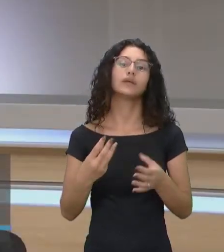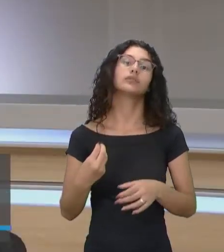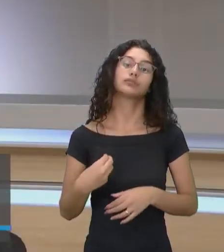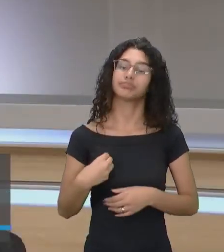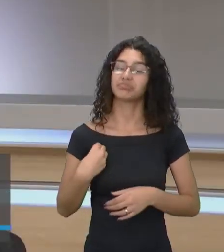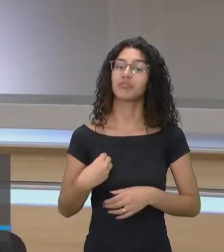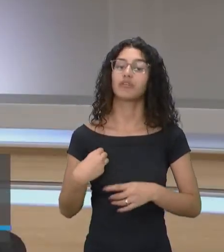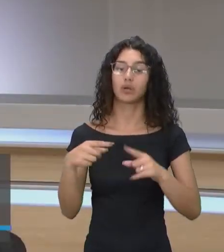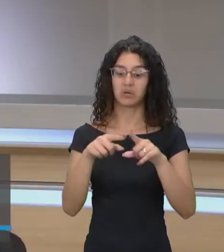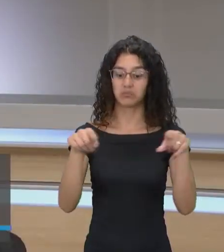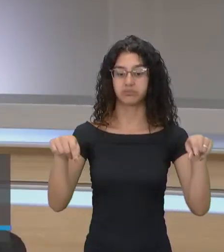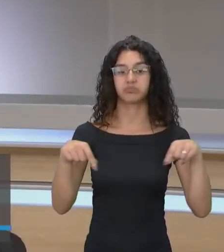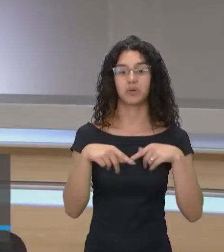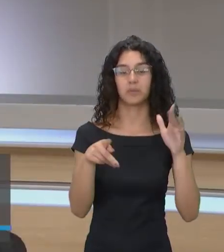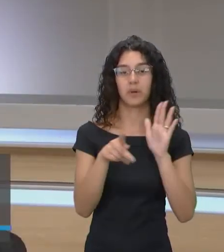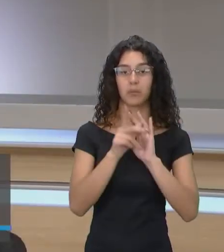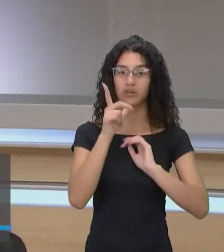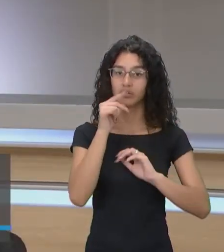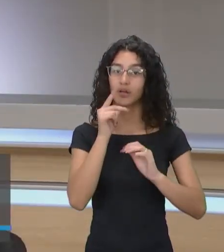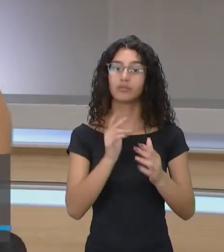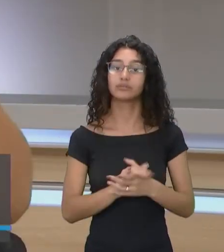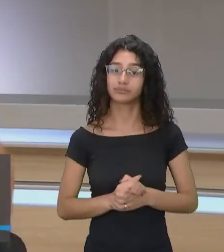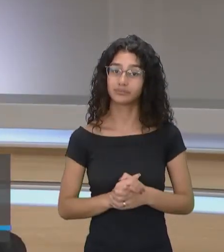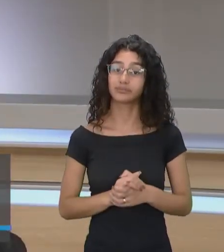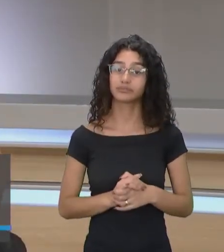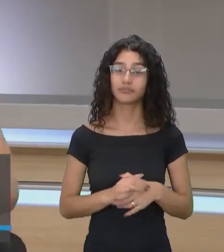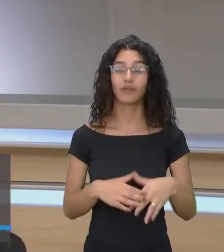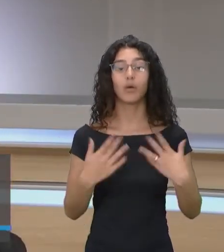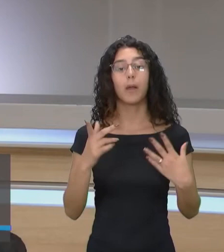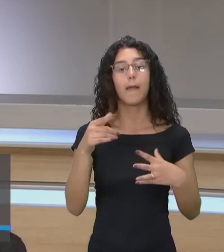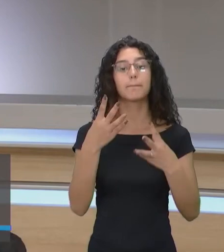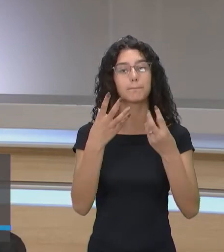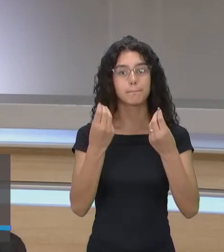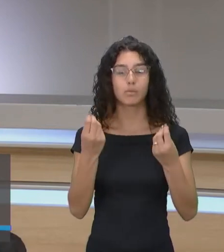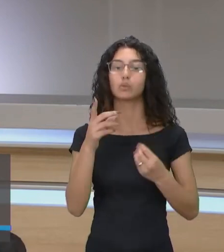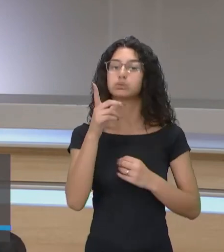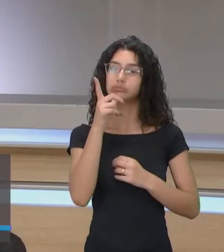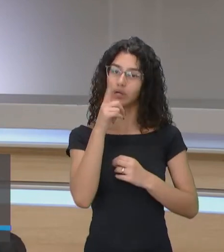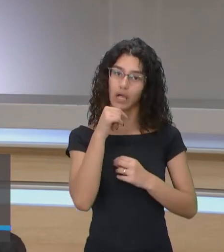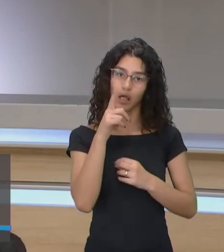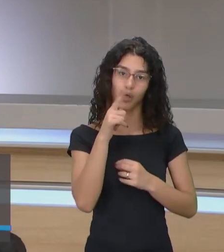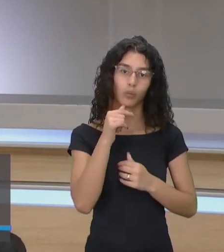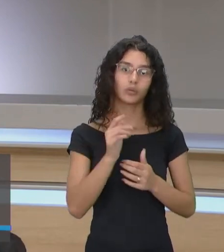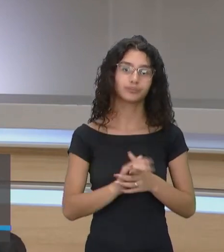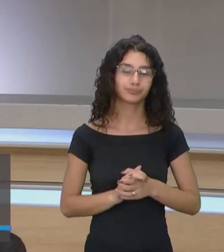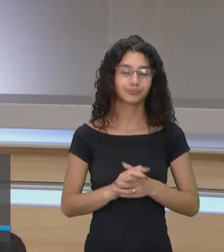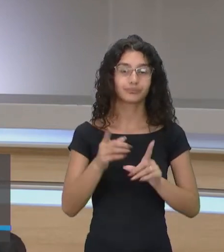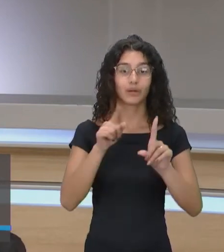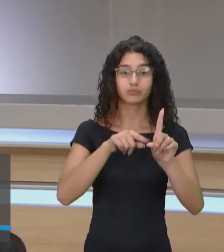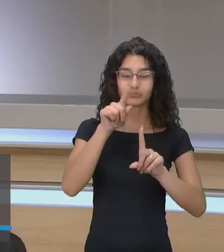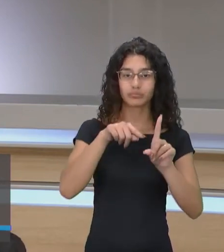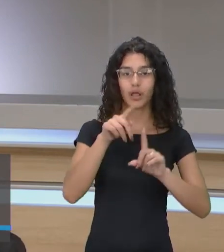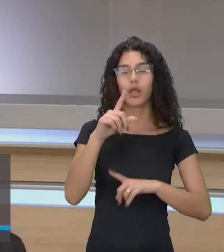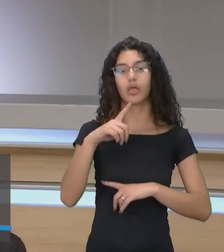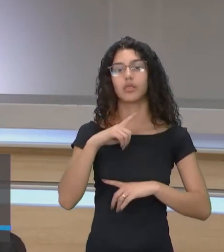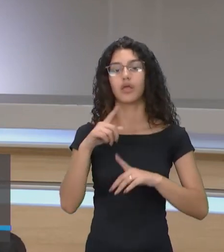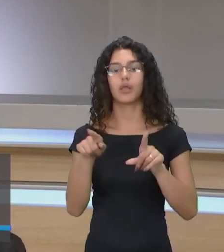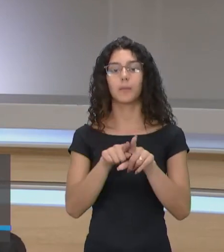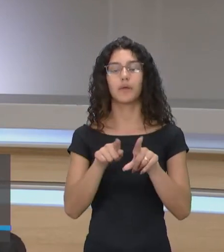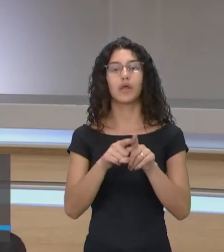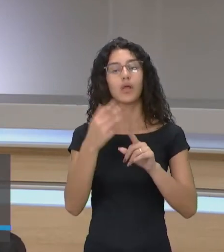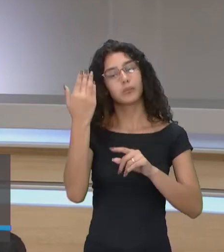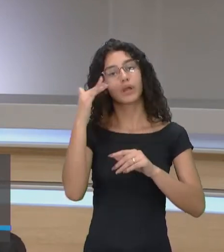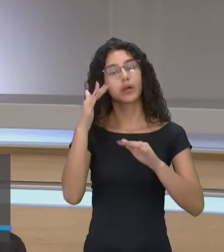piscina. E que é reposta todos os dias. Então, assim, é muita água, tá? E essa taxação, a ideia é que nesse momento ela